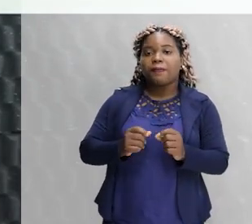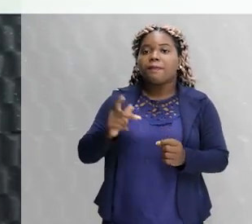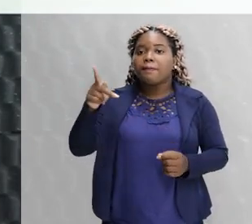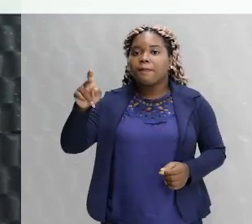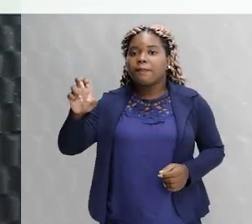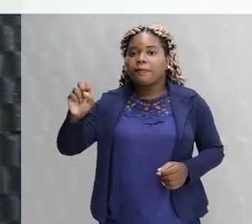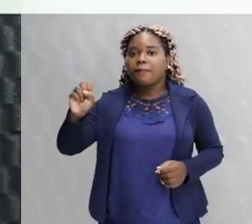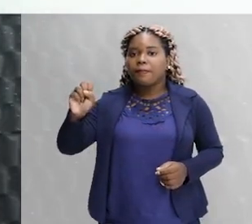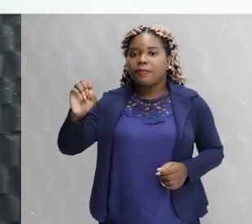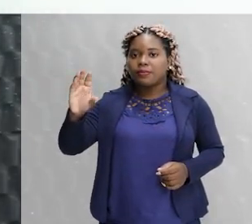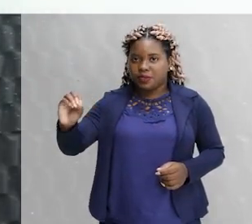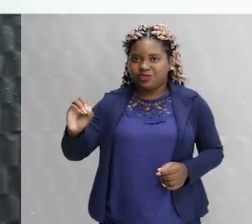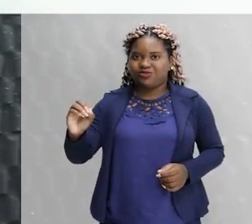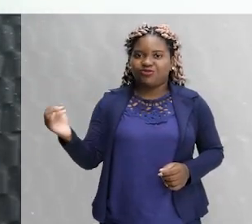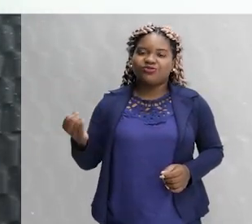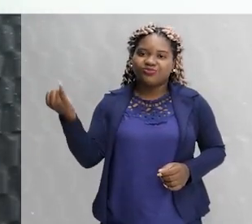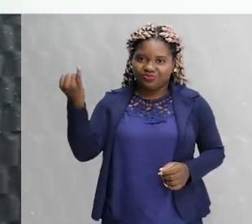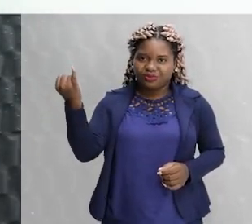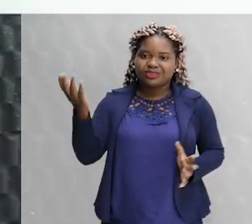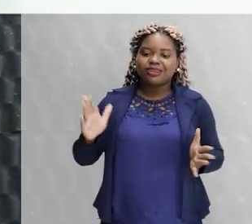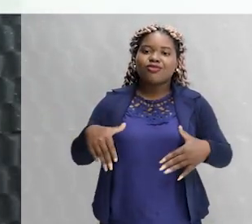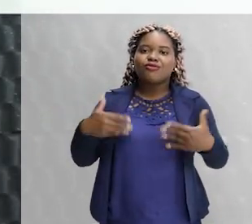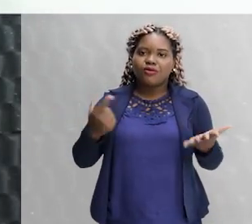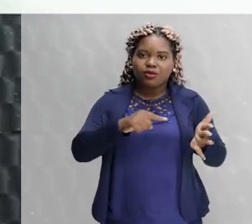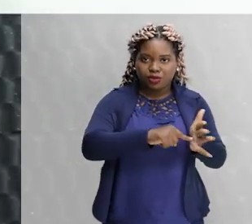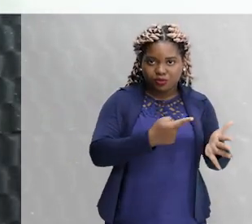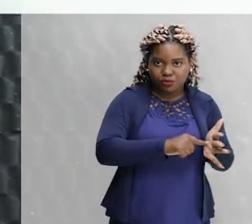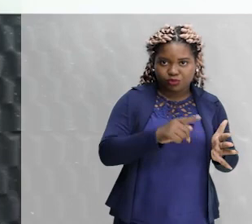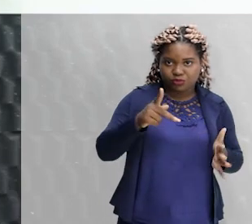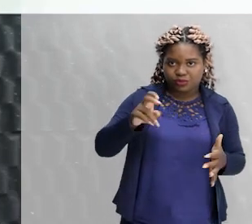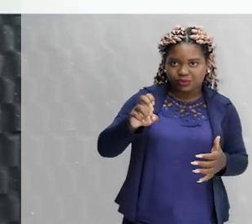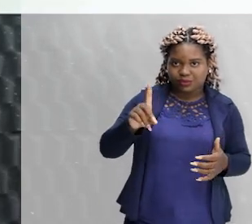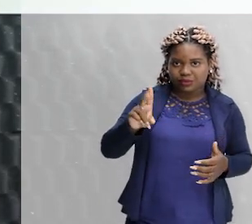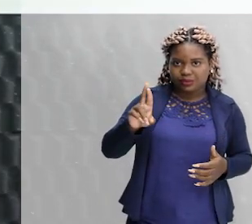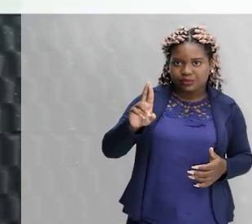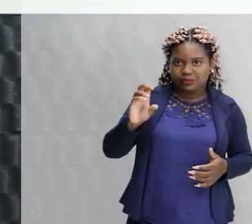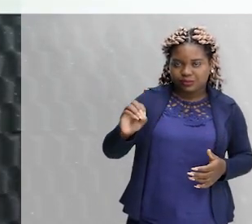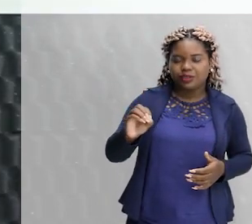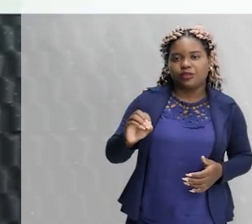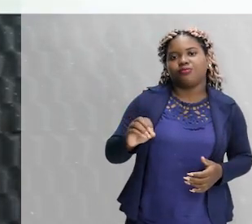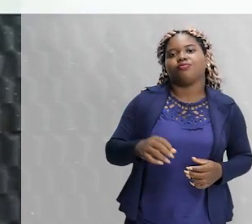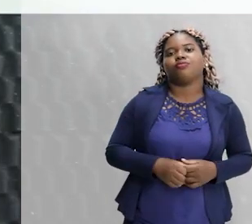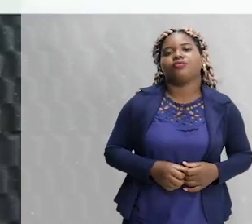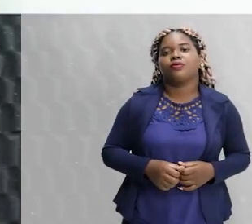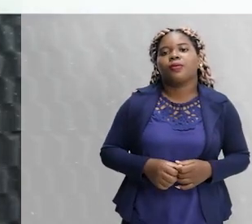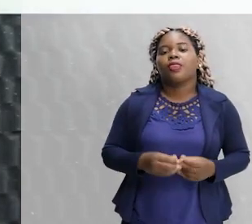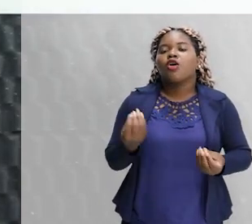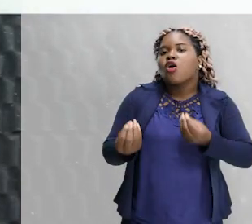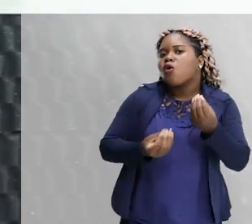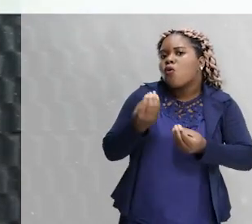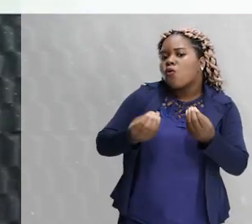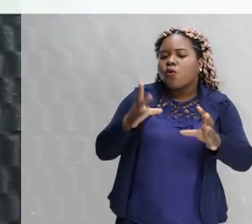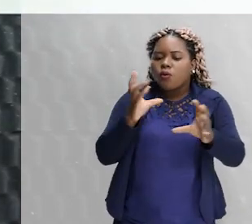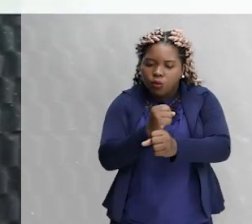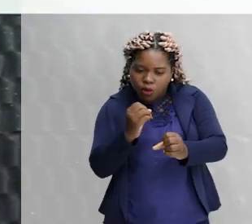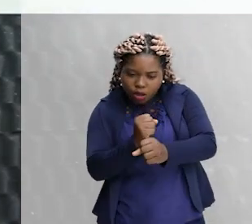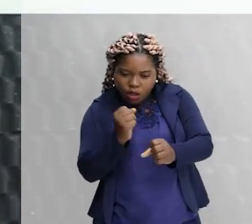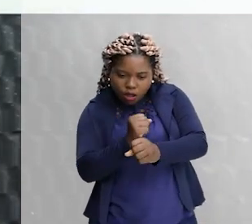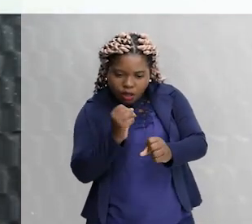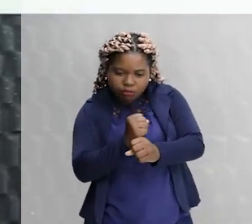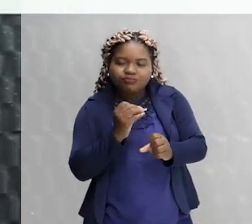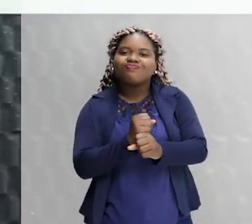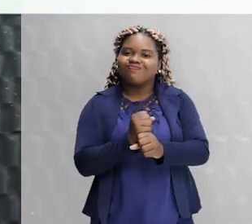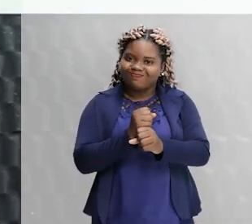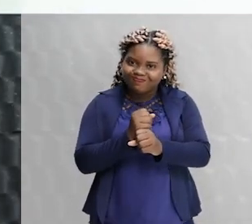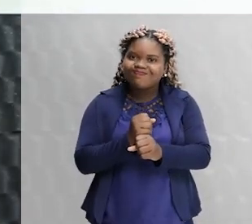peso, tá? Então, qual seria a média de Pedro? Vamos primeiro, né, saber como é que se calcula a média